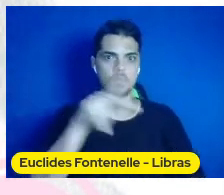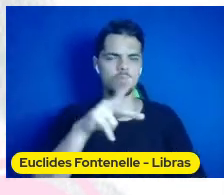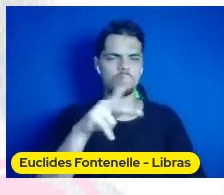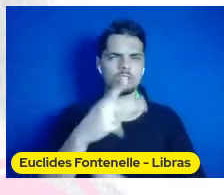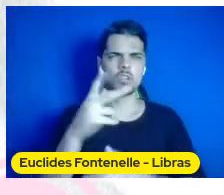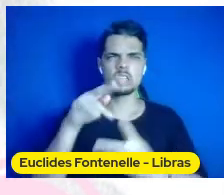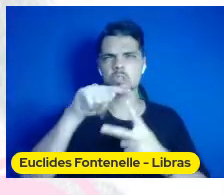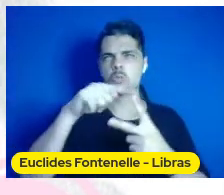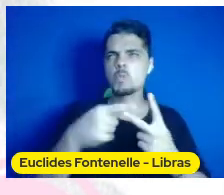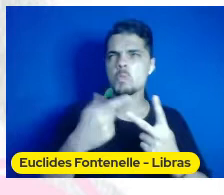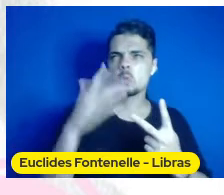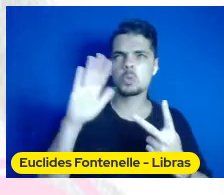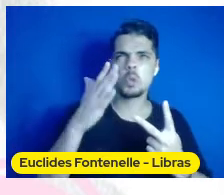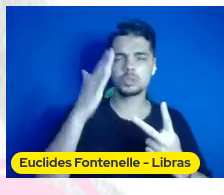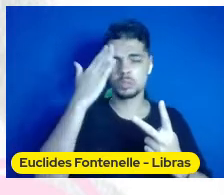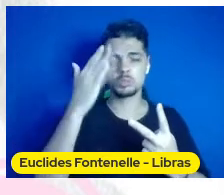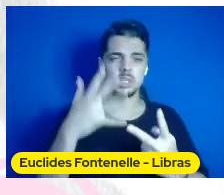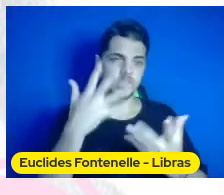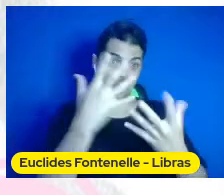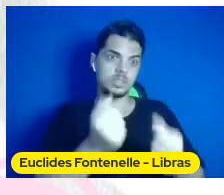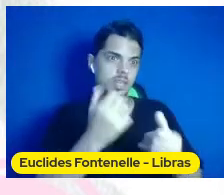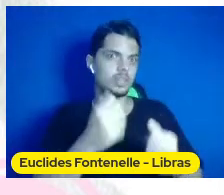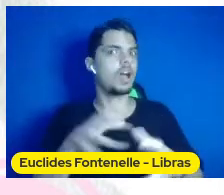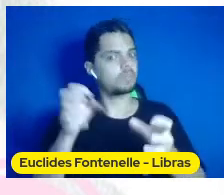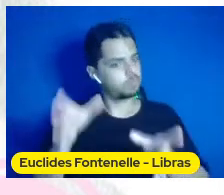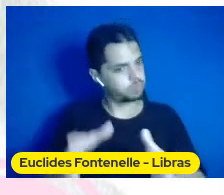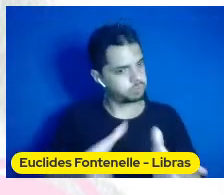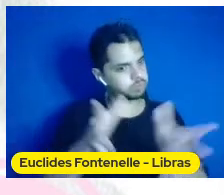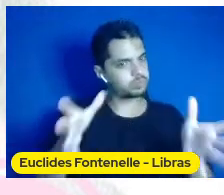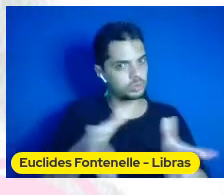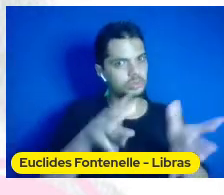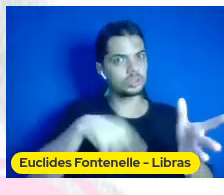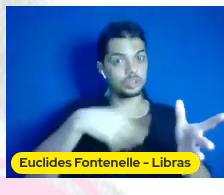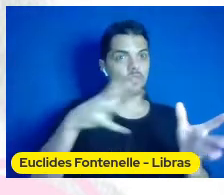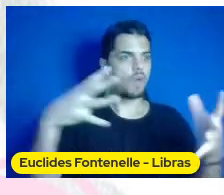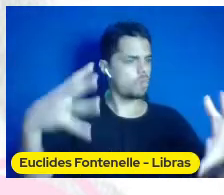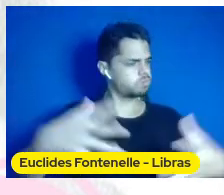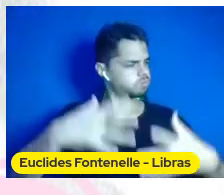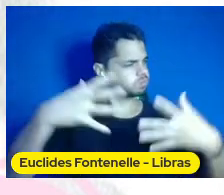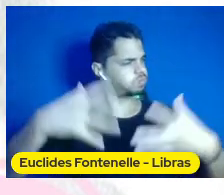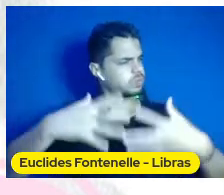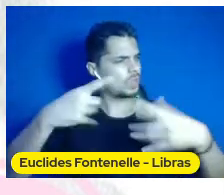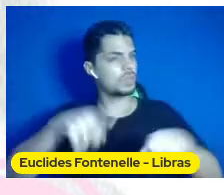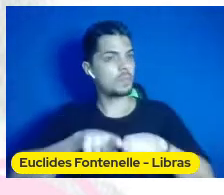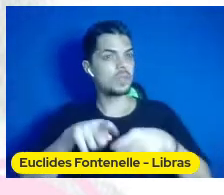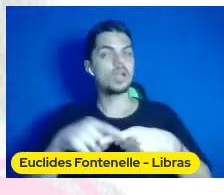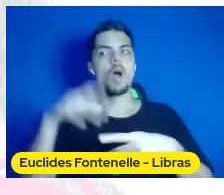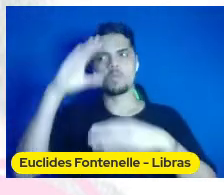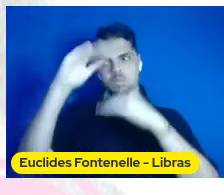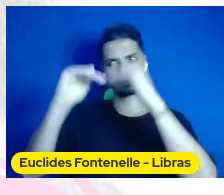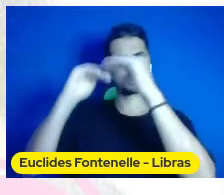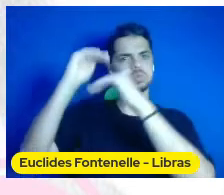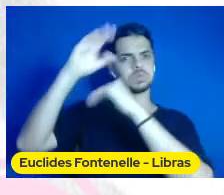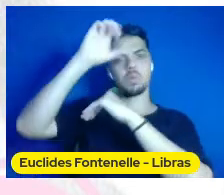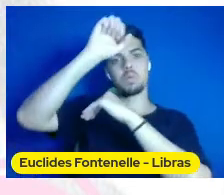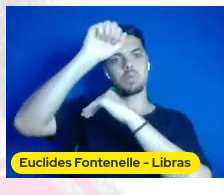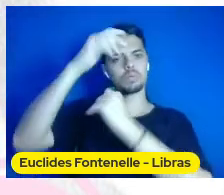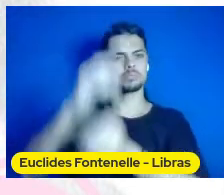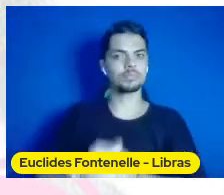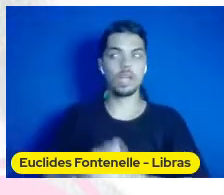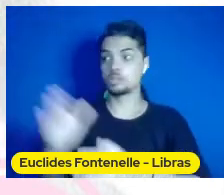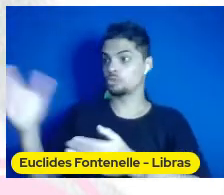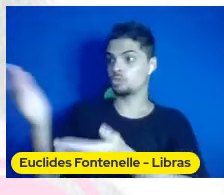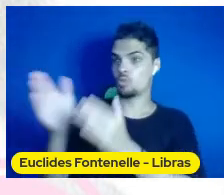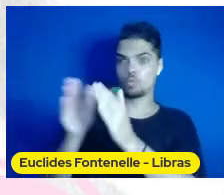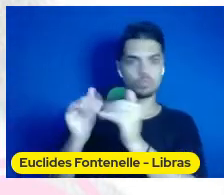incentivado. E aí eu juntei mais alguns amigos e a gente começou. Eu criava as histórias, não